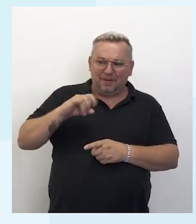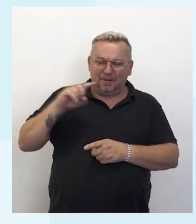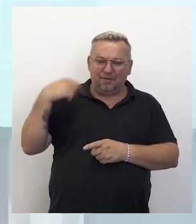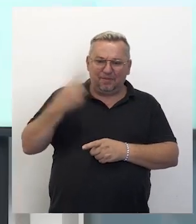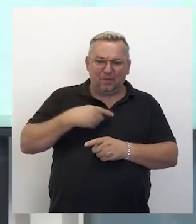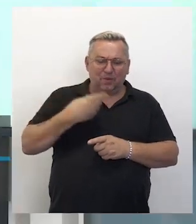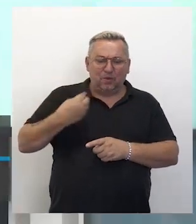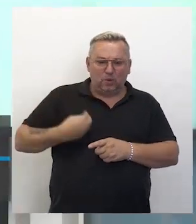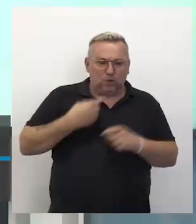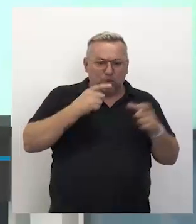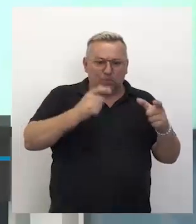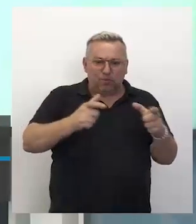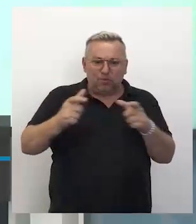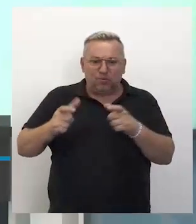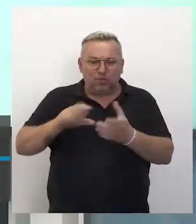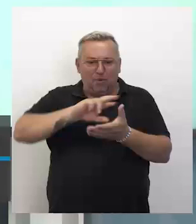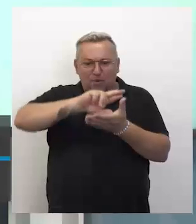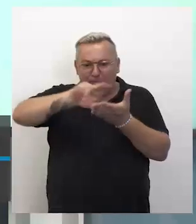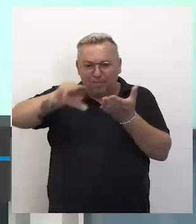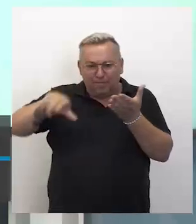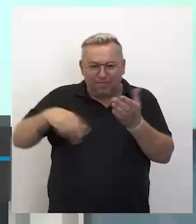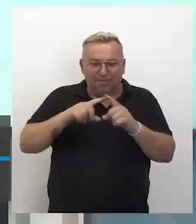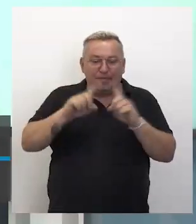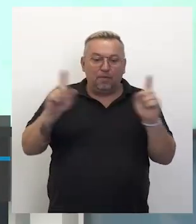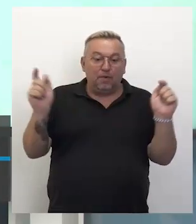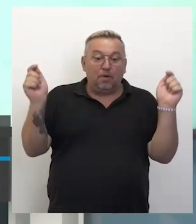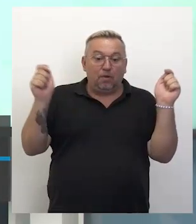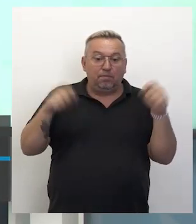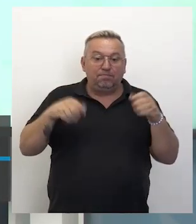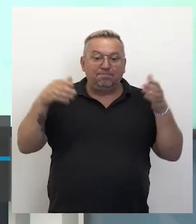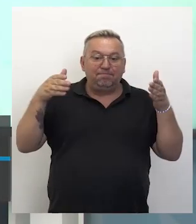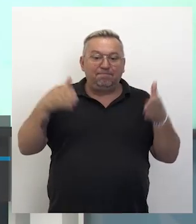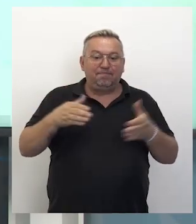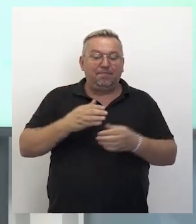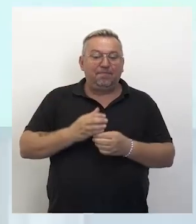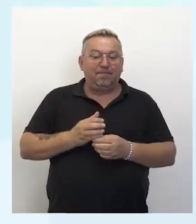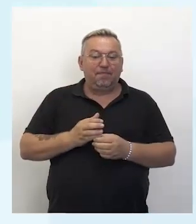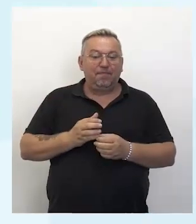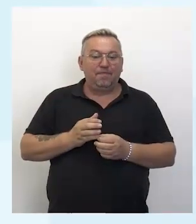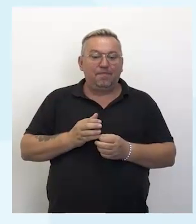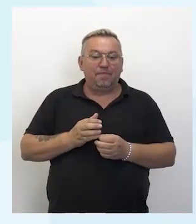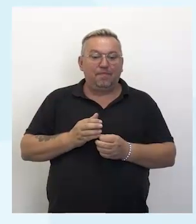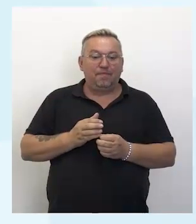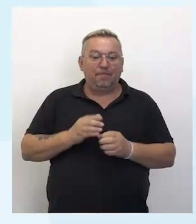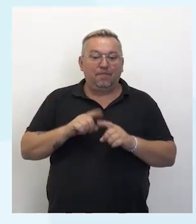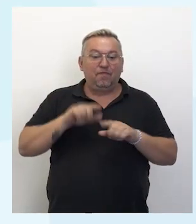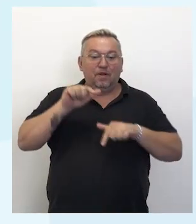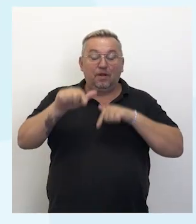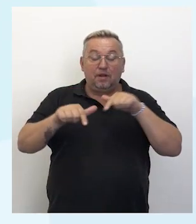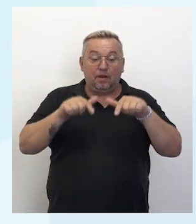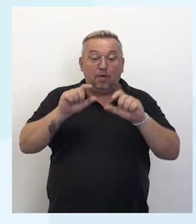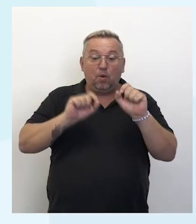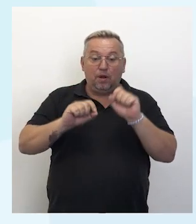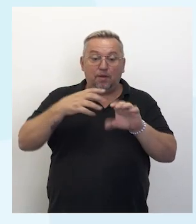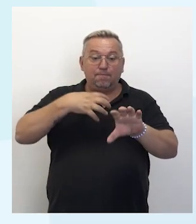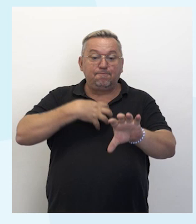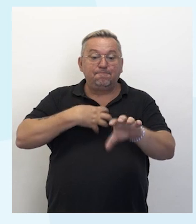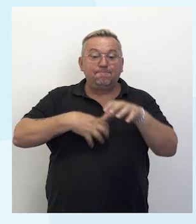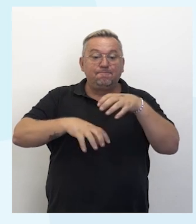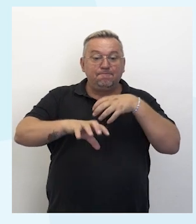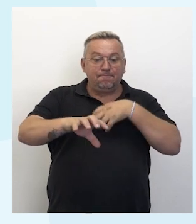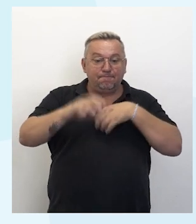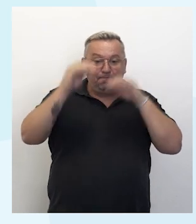diferentes espaços. E as competências em foco? Vamos lá, hoje a gente vai trabalhar então com